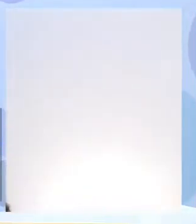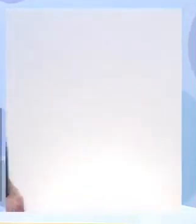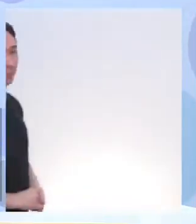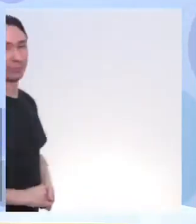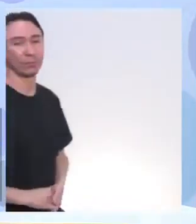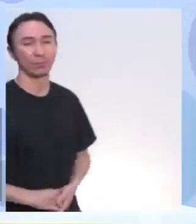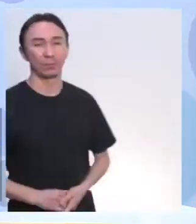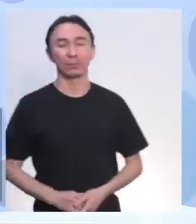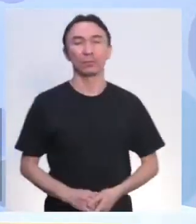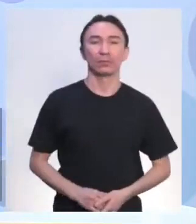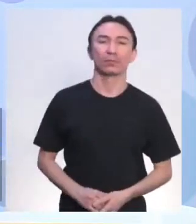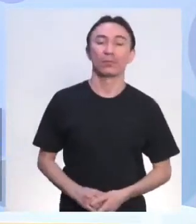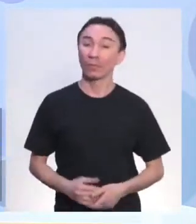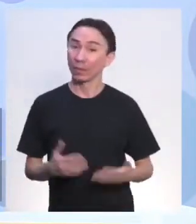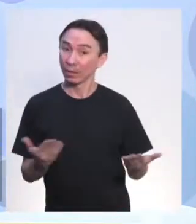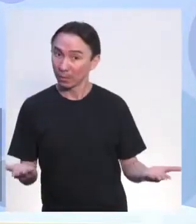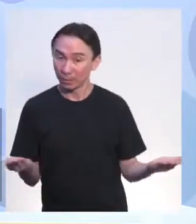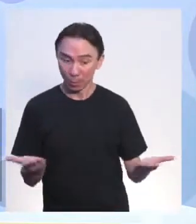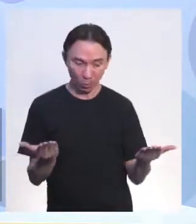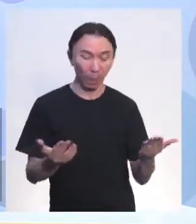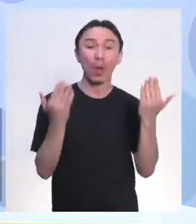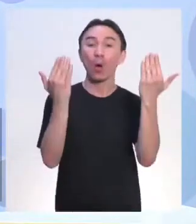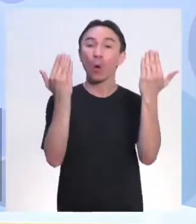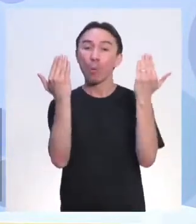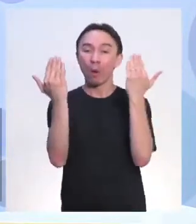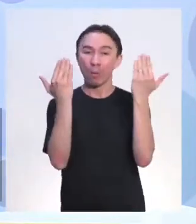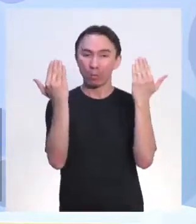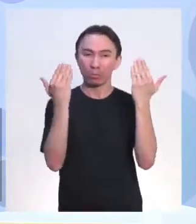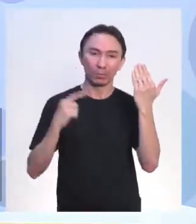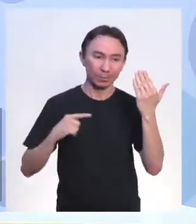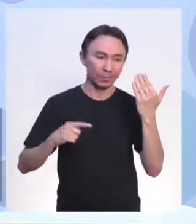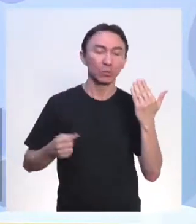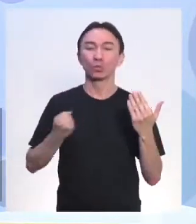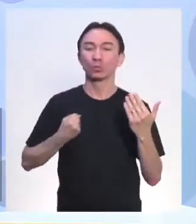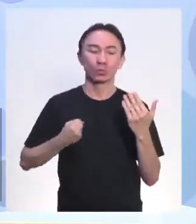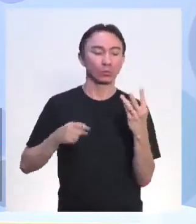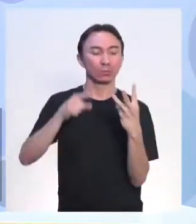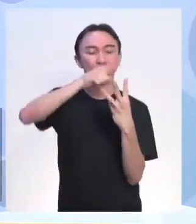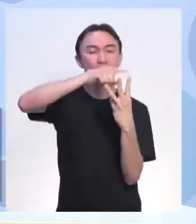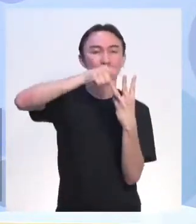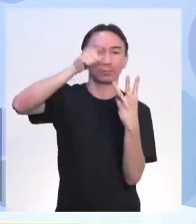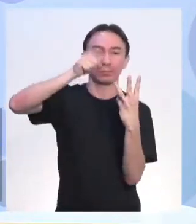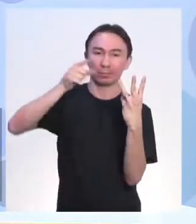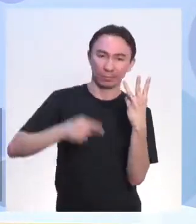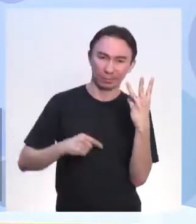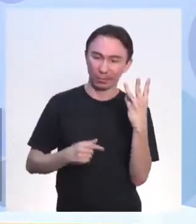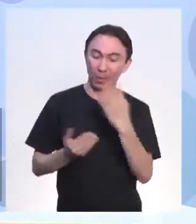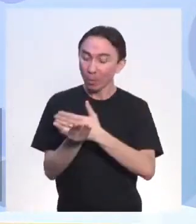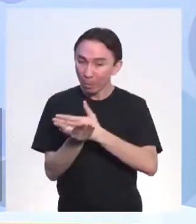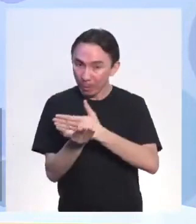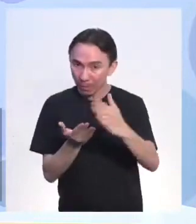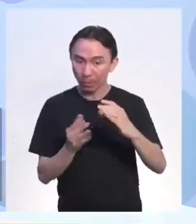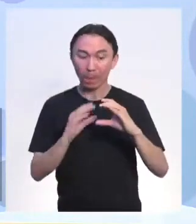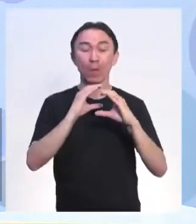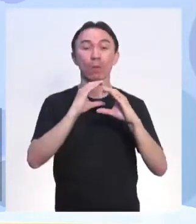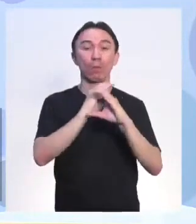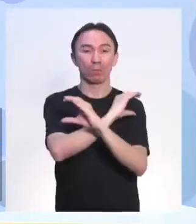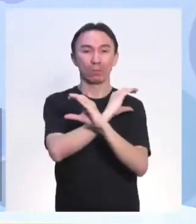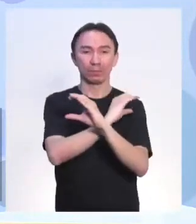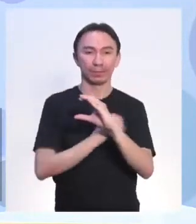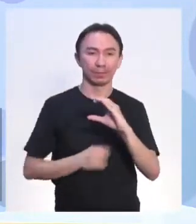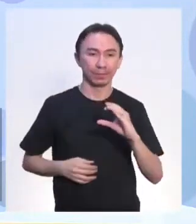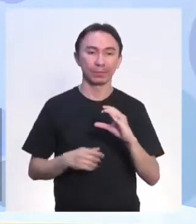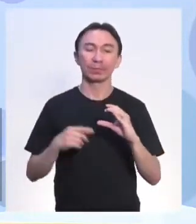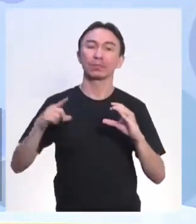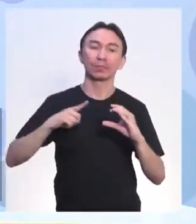bem. Agora nós vamos comparar estes 3 números. Vou começar com a parte inteira. Aqui